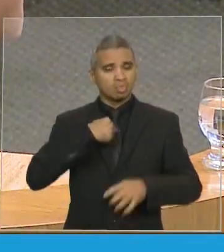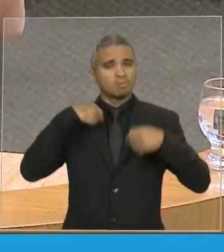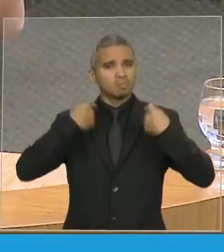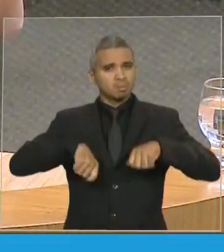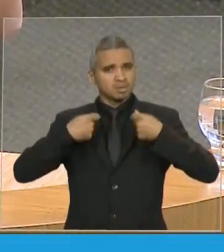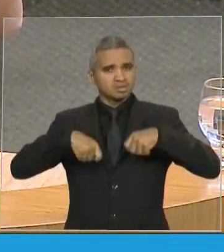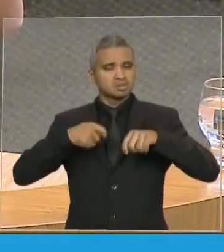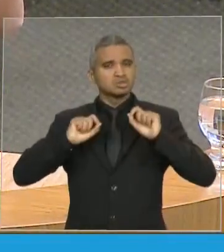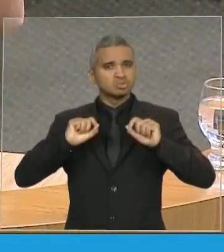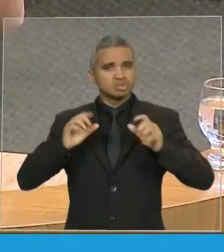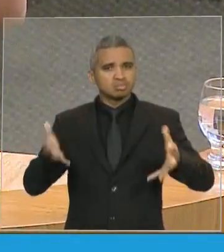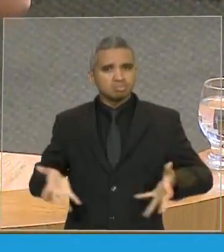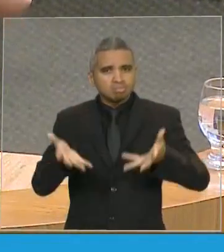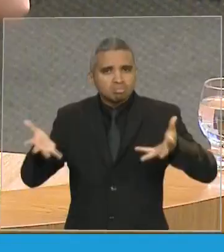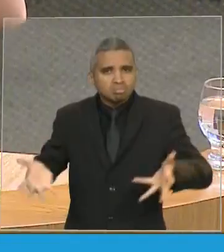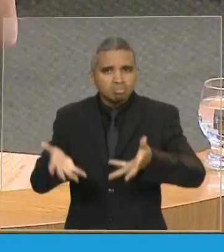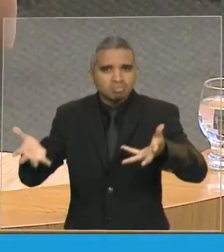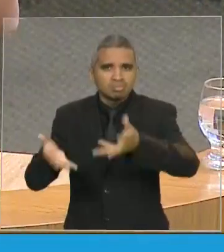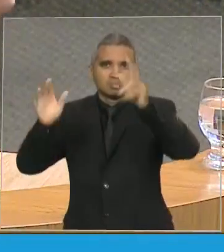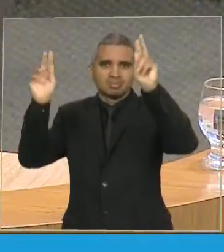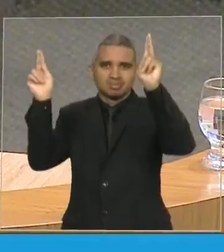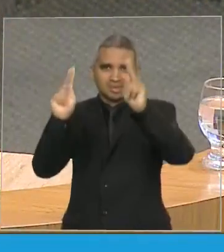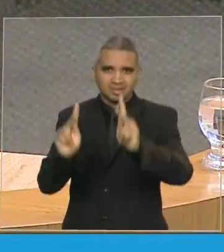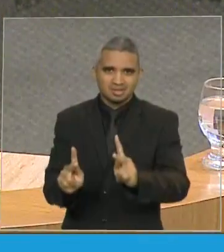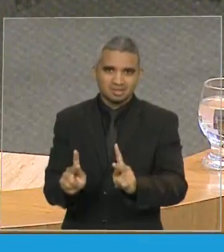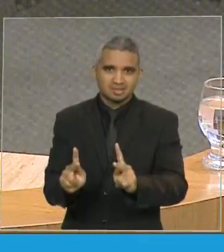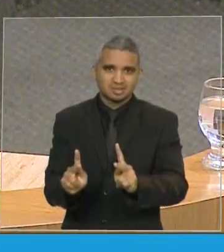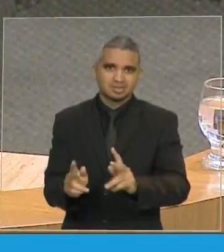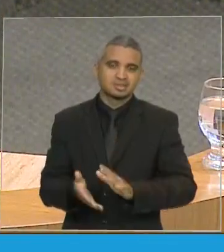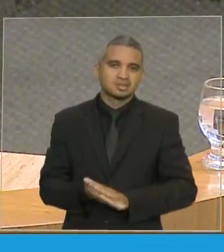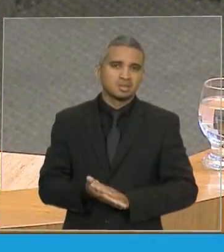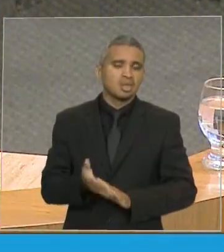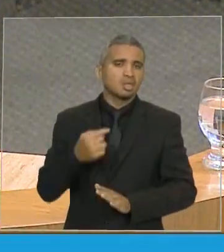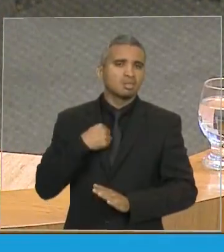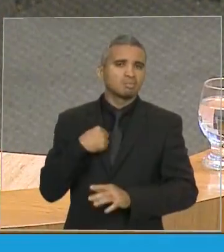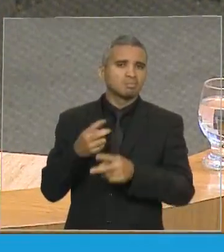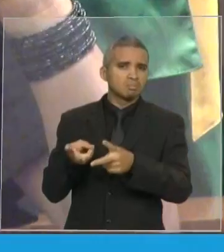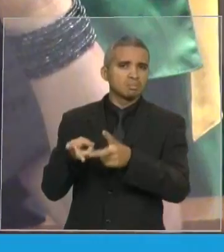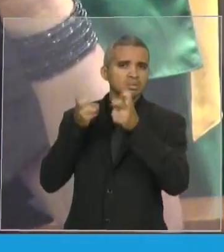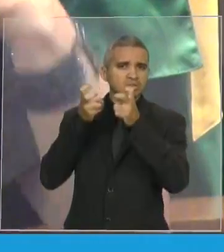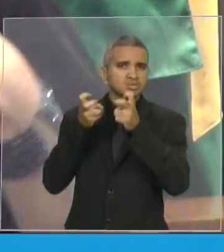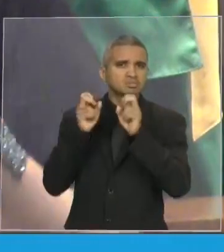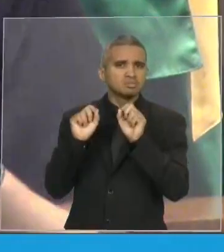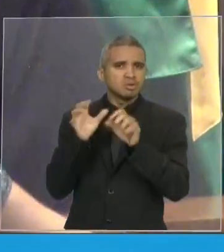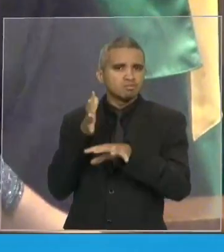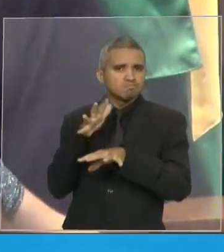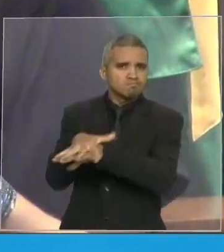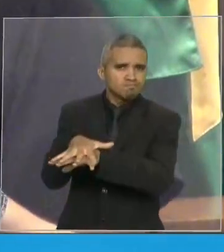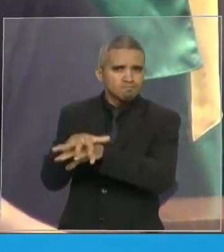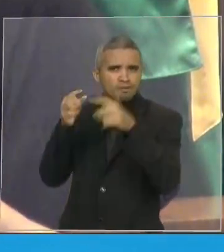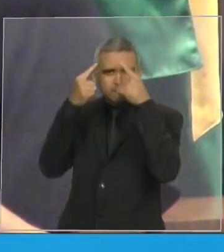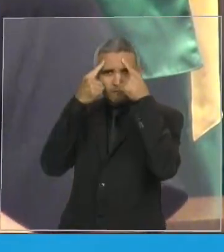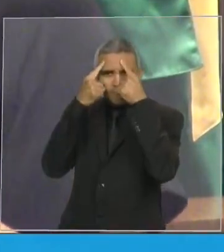da paz. Eu só consigo ver o combate à violência